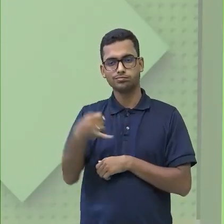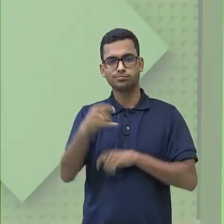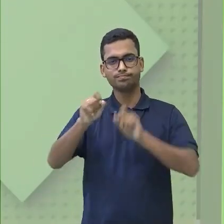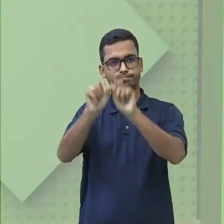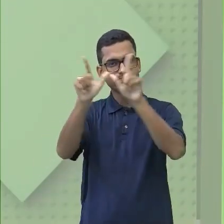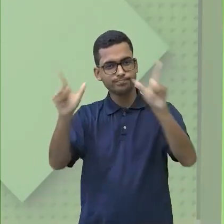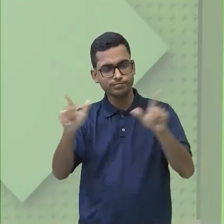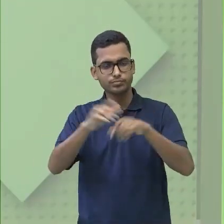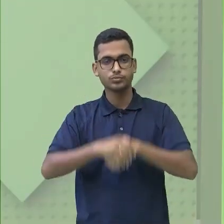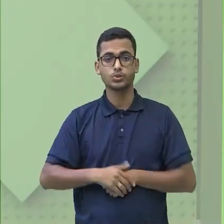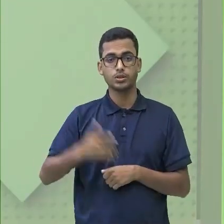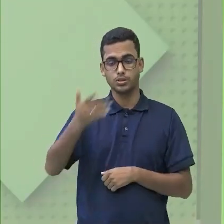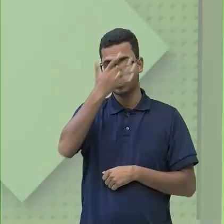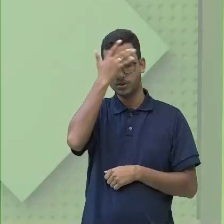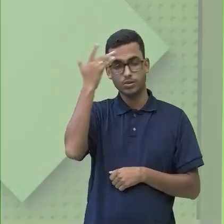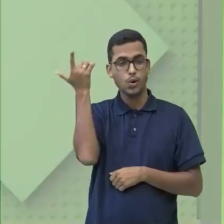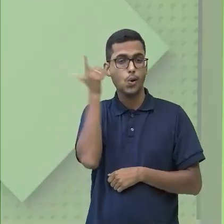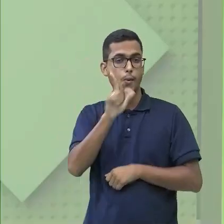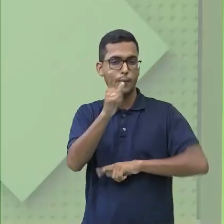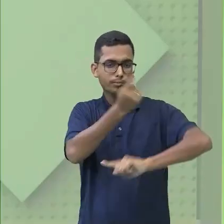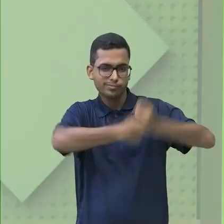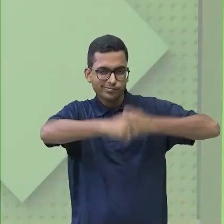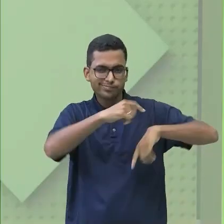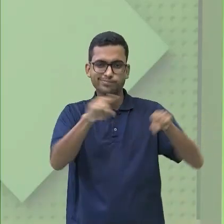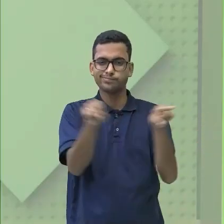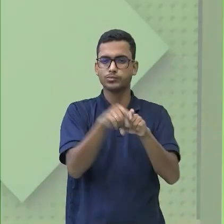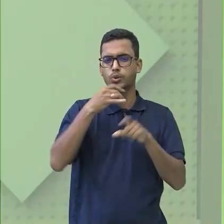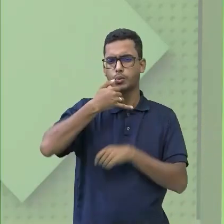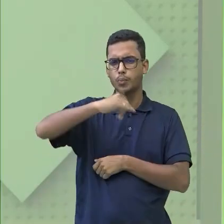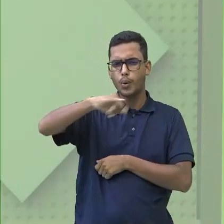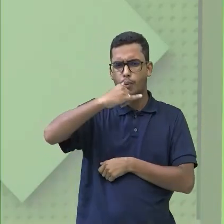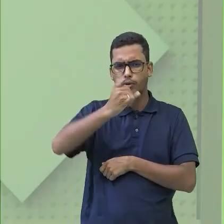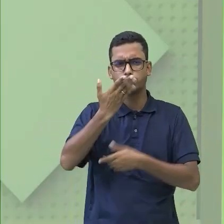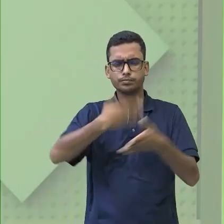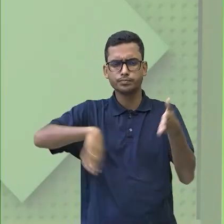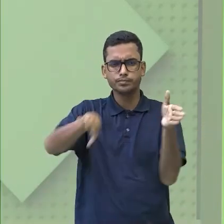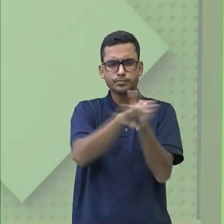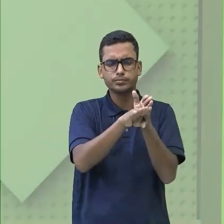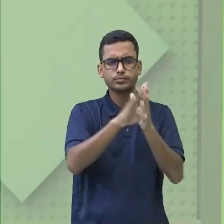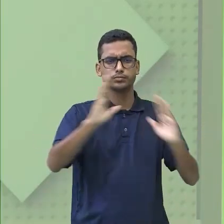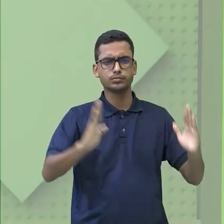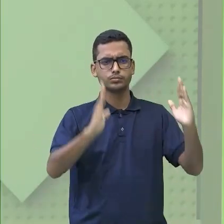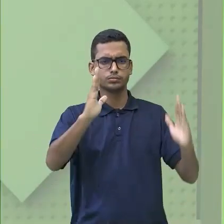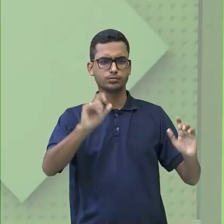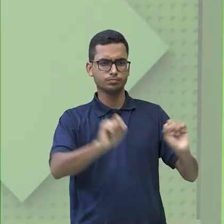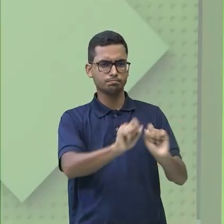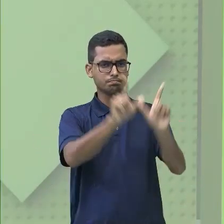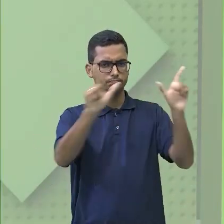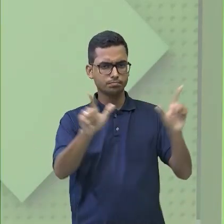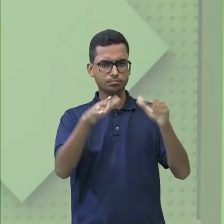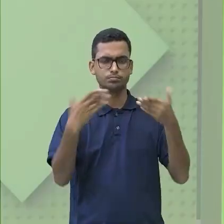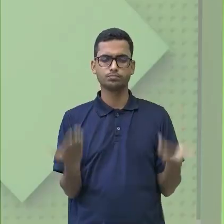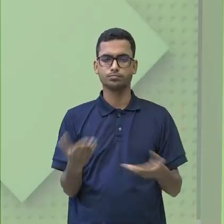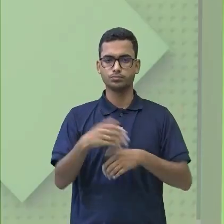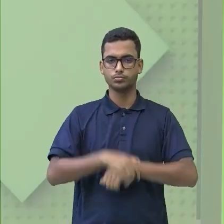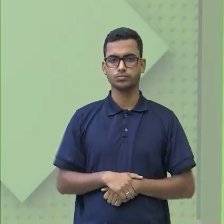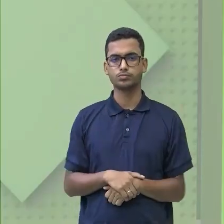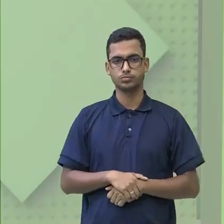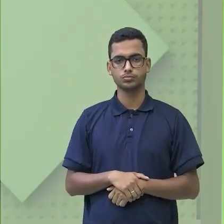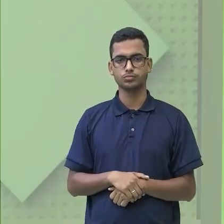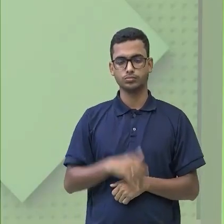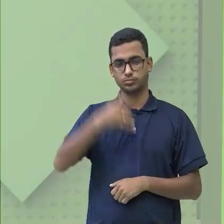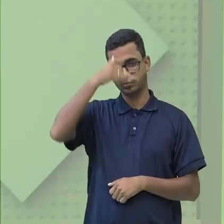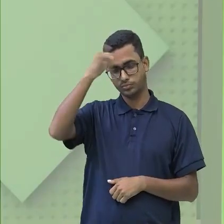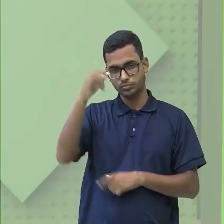pessoas economizem energia, uma vez que elas chegam nas suas residências, estando o dia ainda, e vão adiar, né, o acendimento de